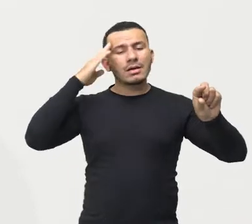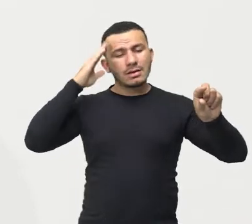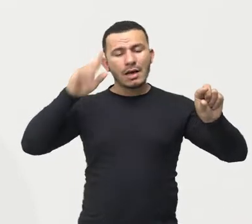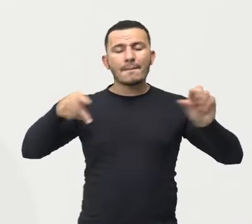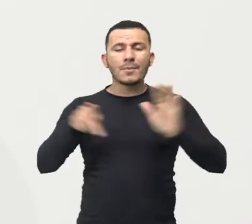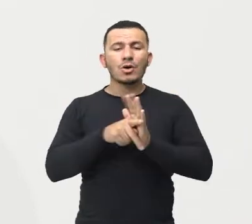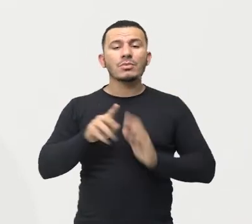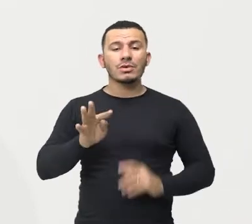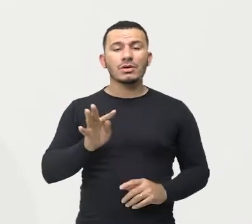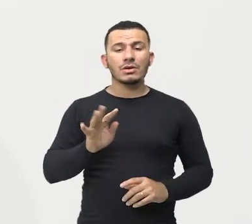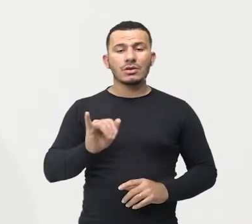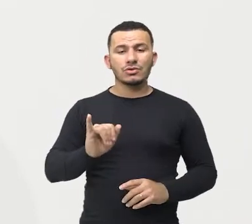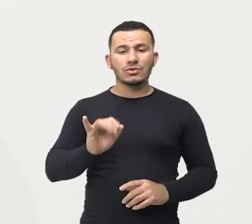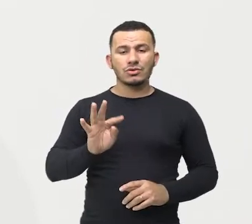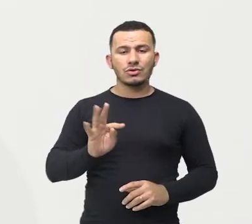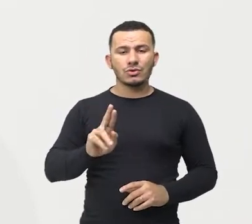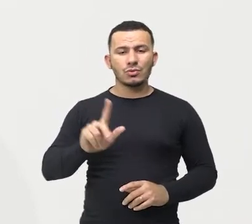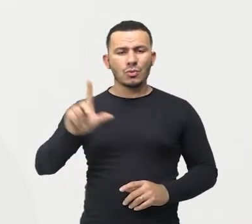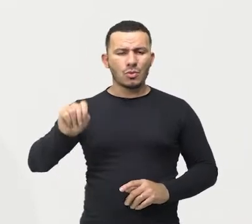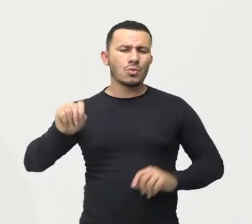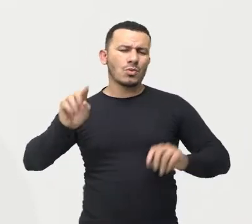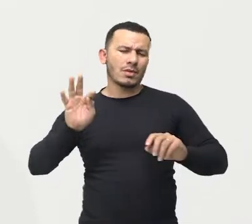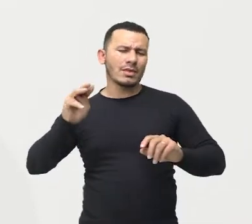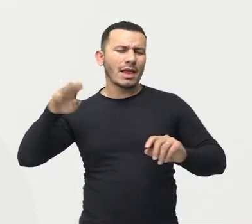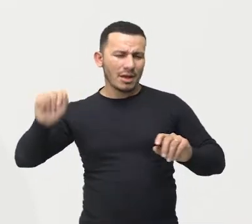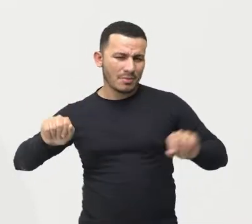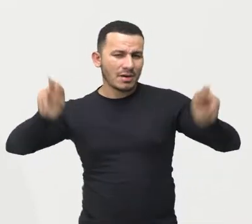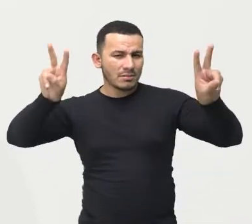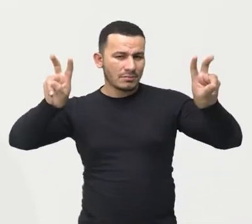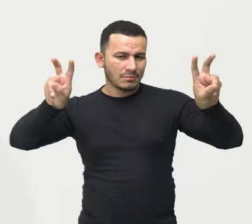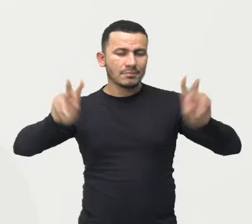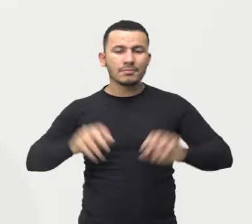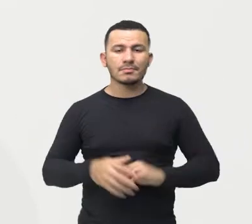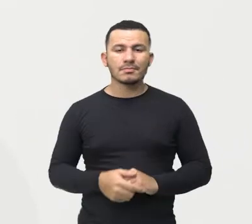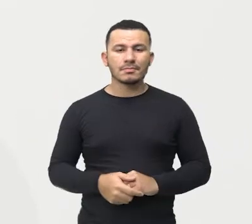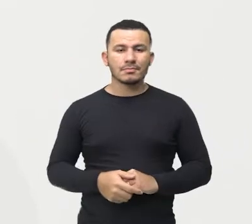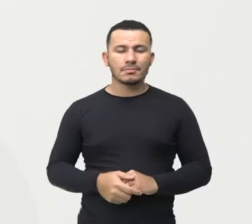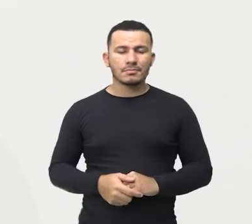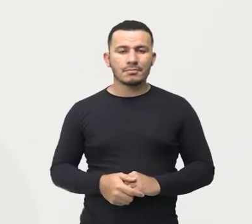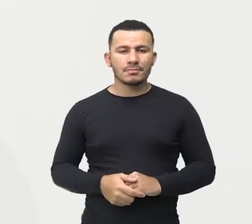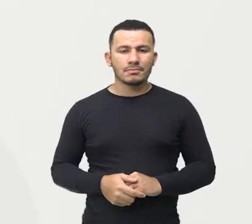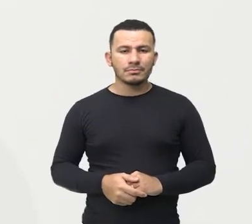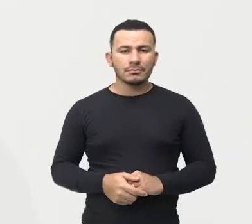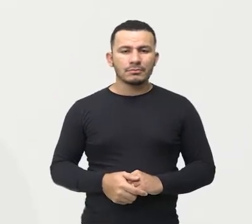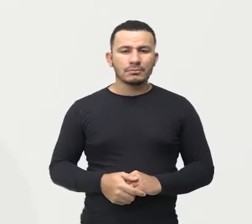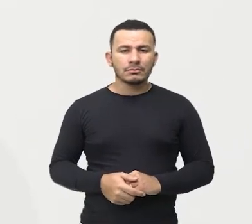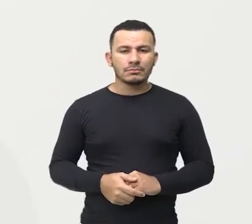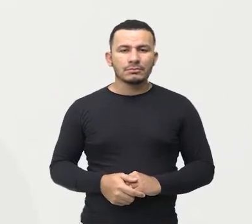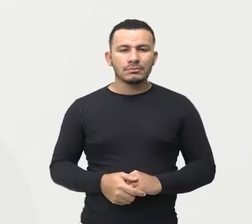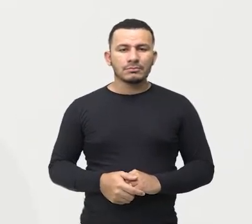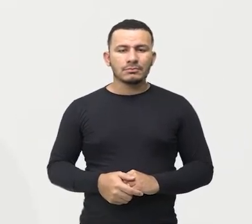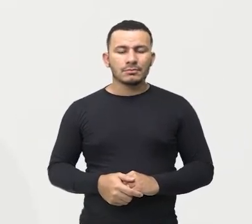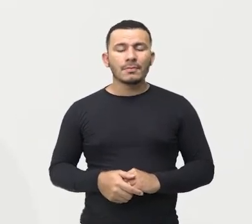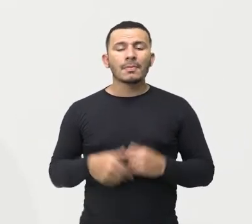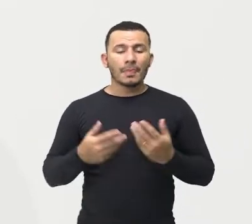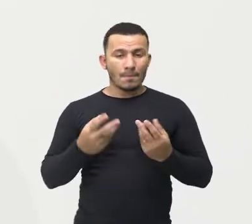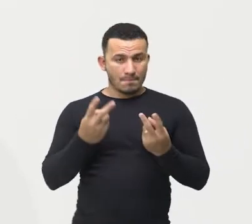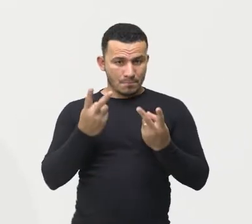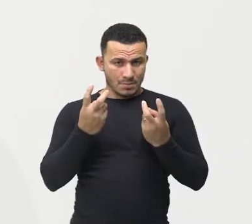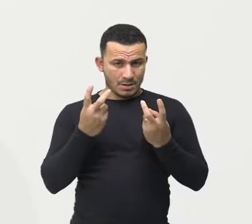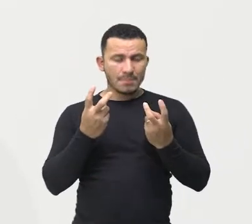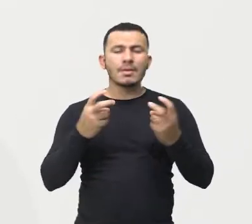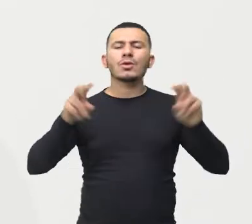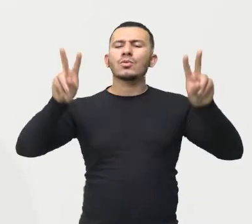o nosso título, certo? É o título da notícia. Então, percebam que é o